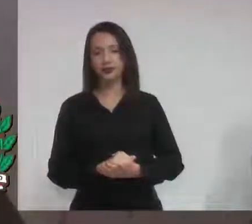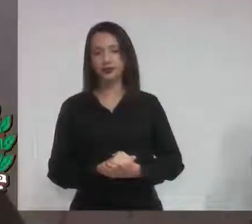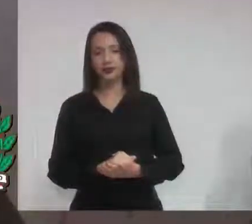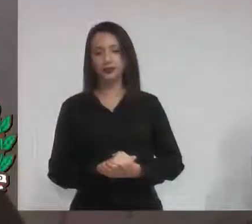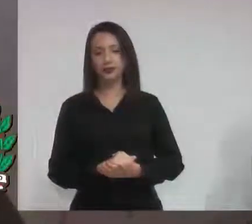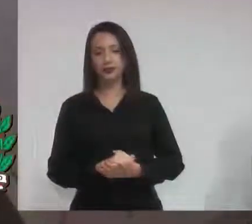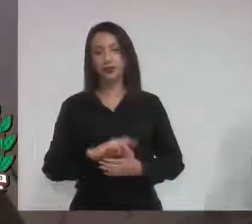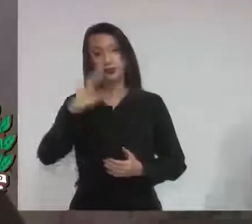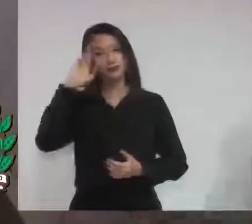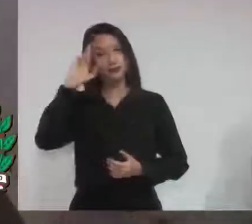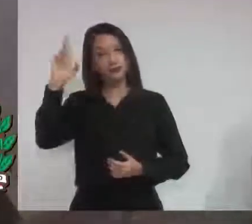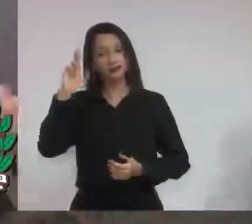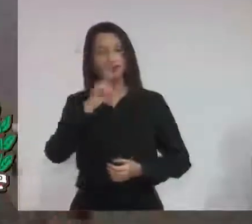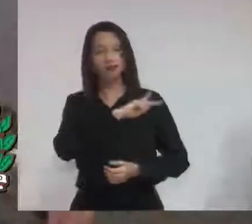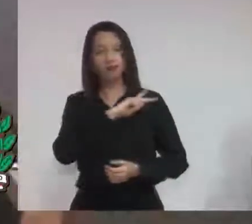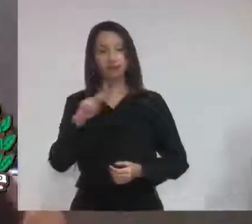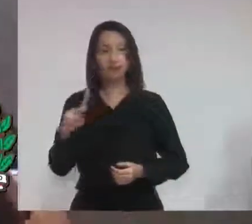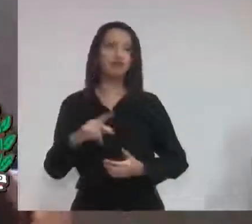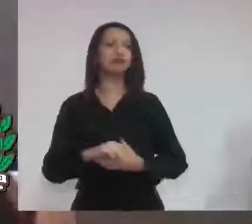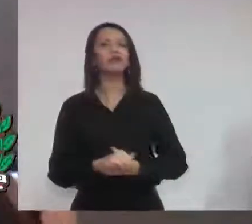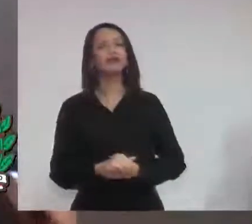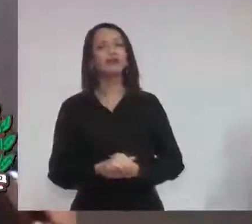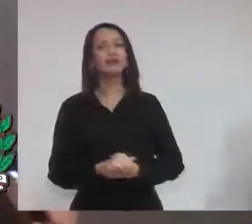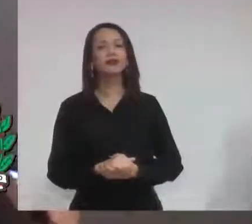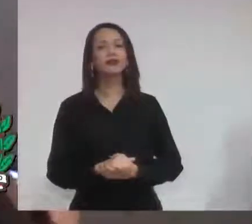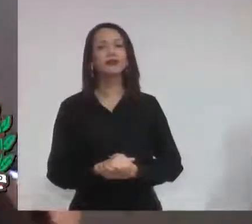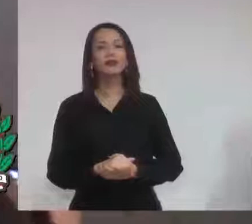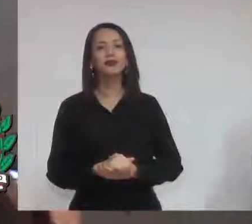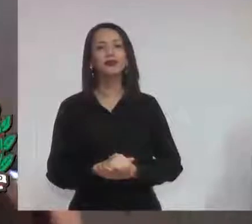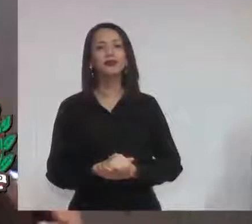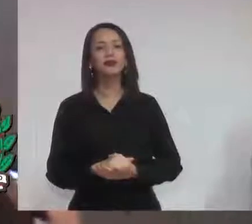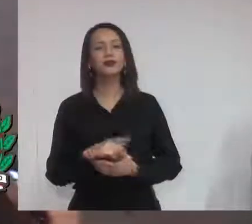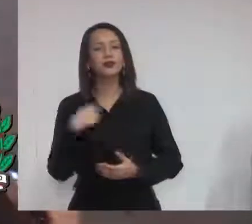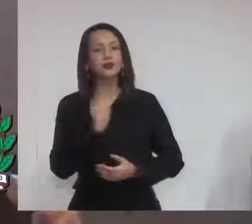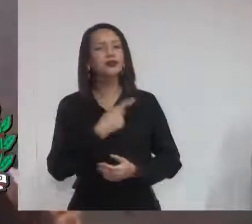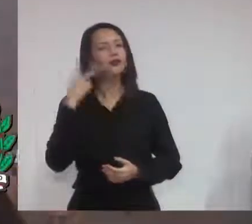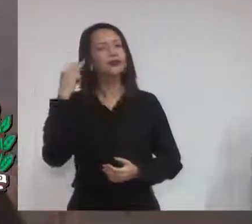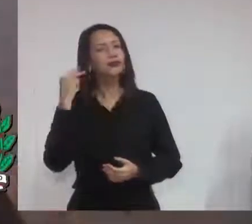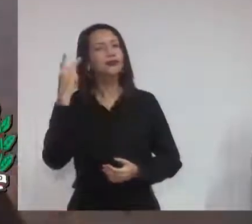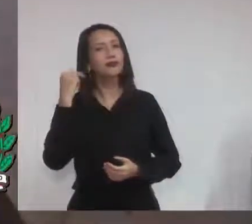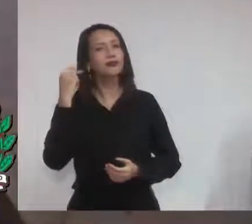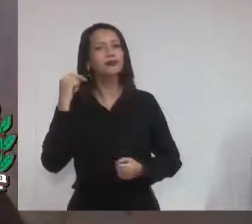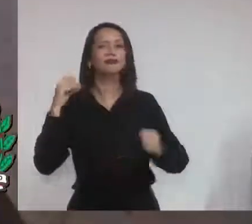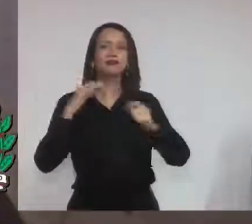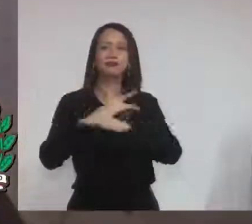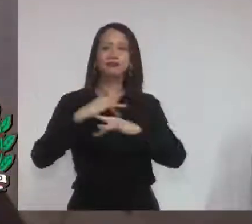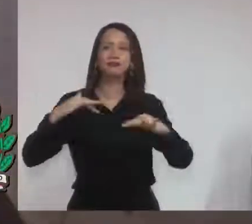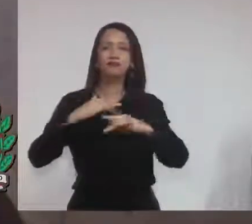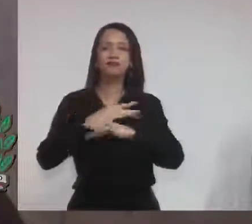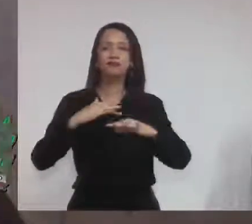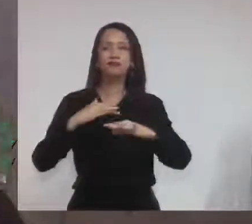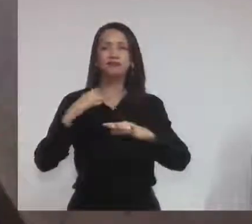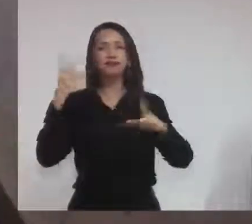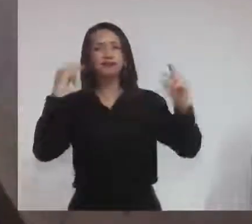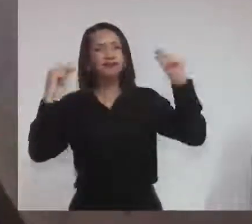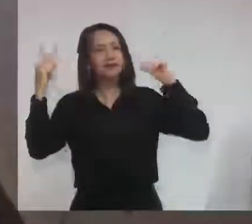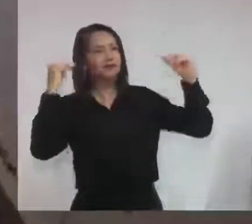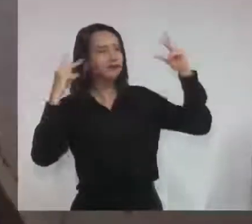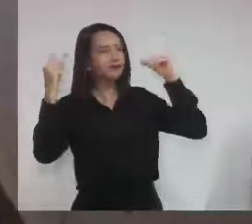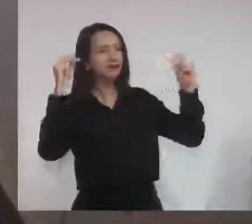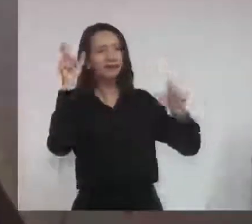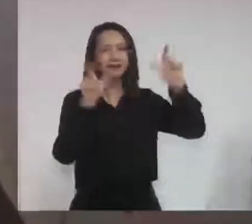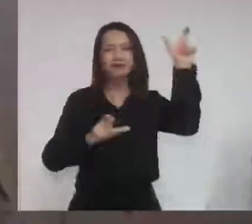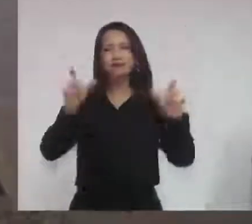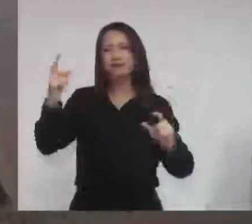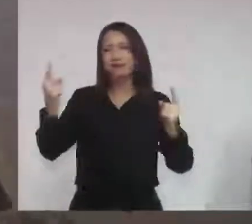Senhor presidente, nós ouvimos muito na cidade falar a respeito do que está